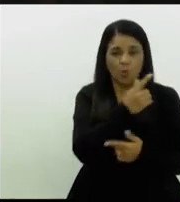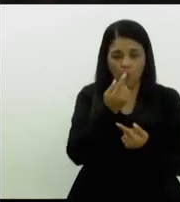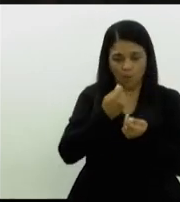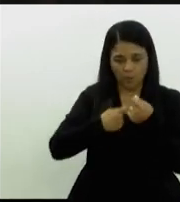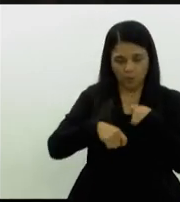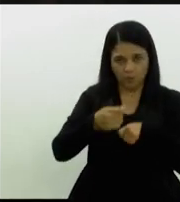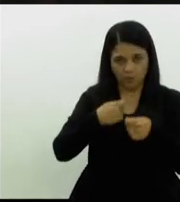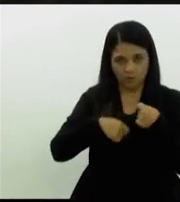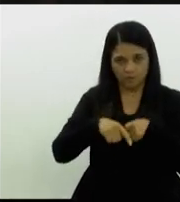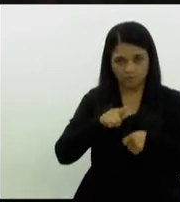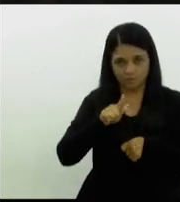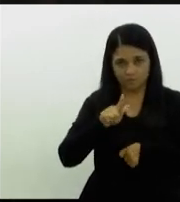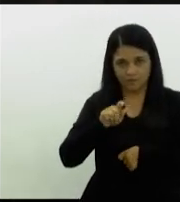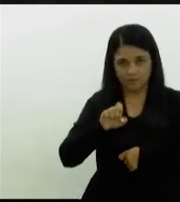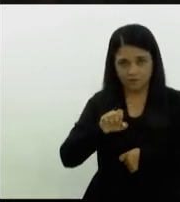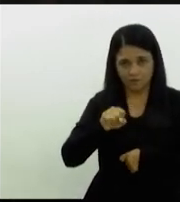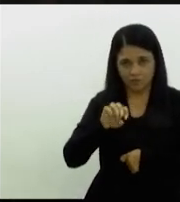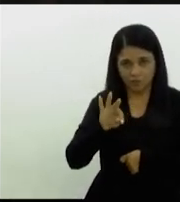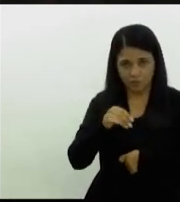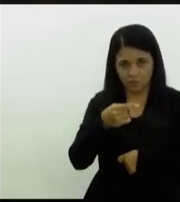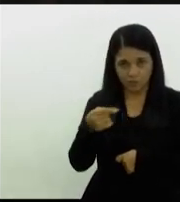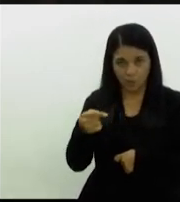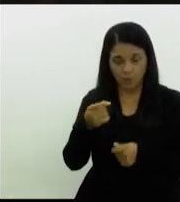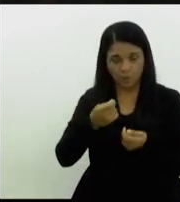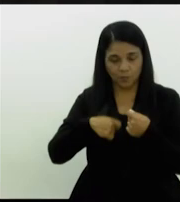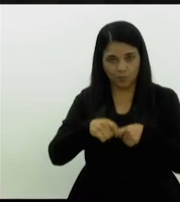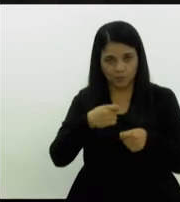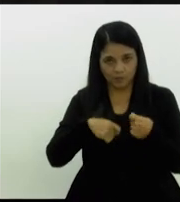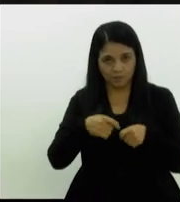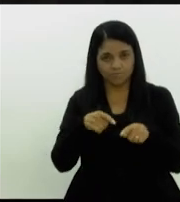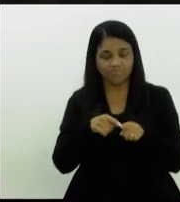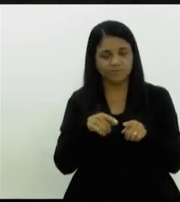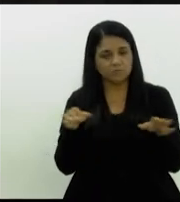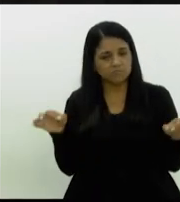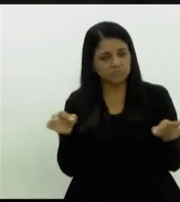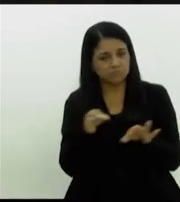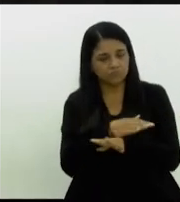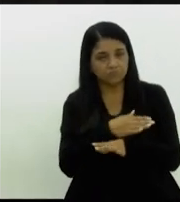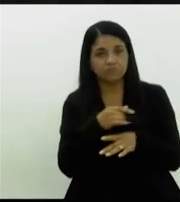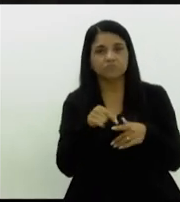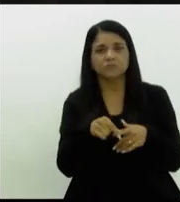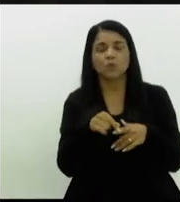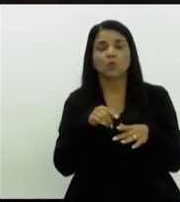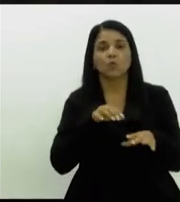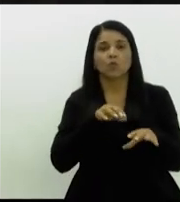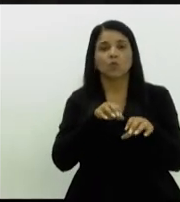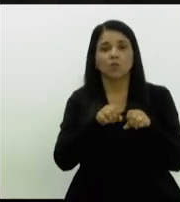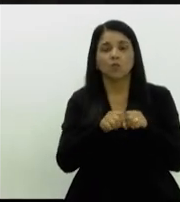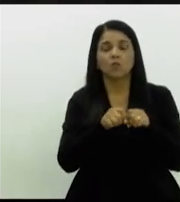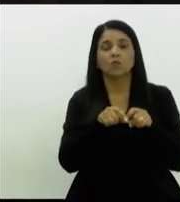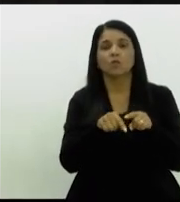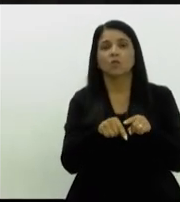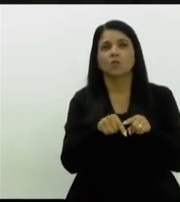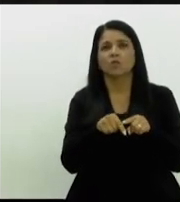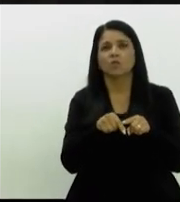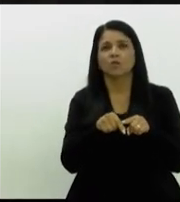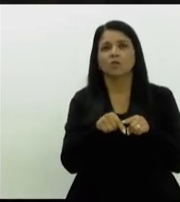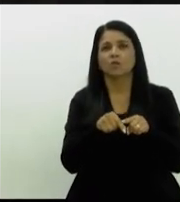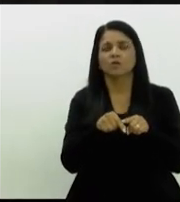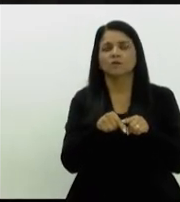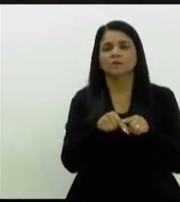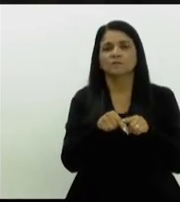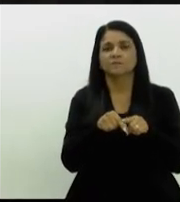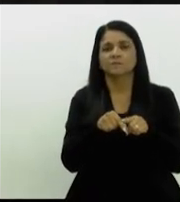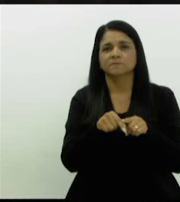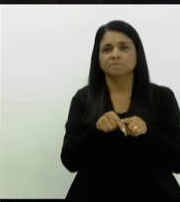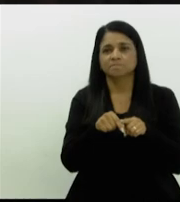teoria política, o trabalho de conclusão de curso foi sobre dois